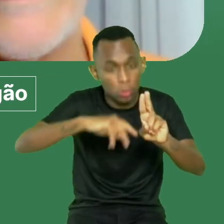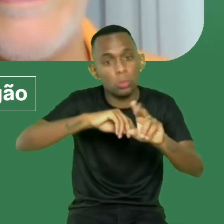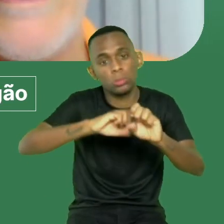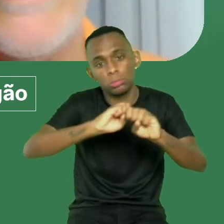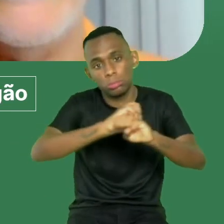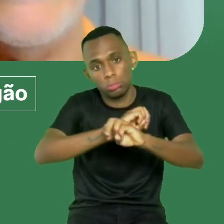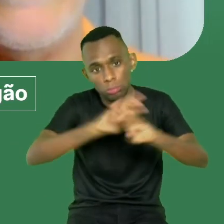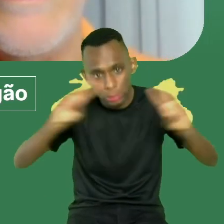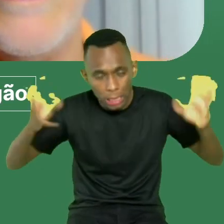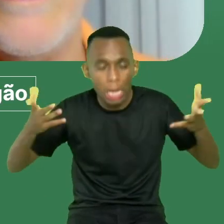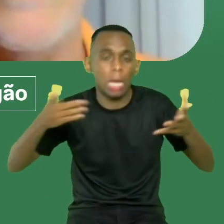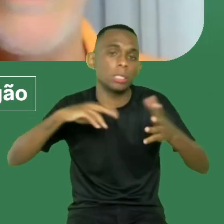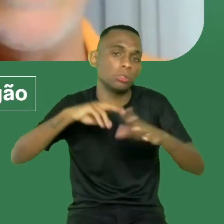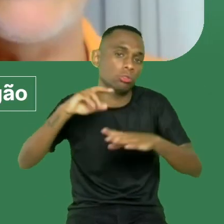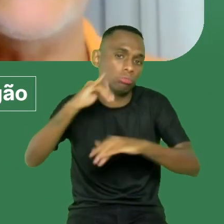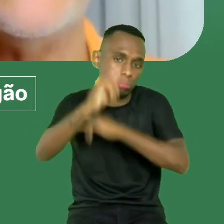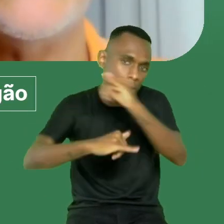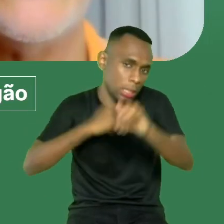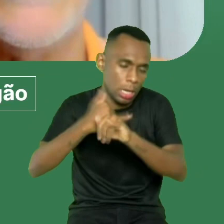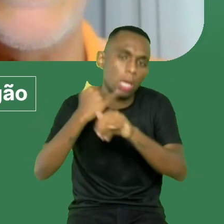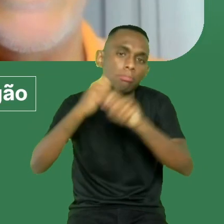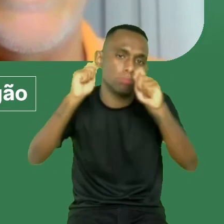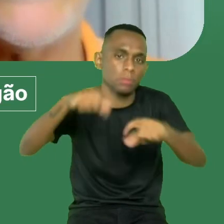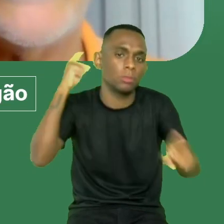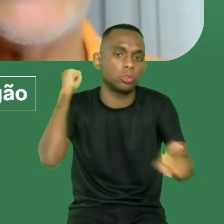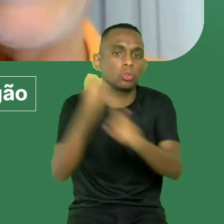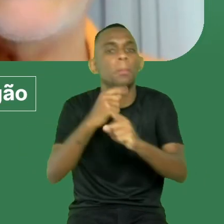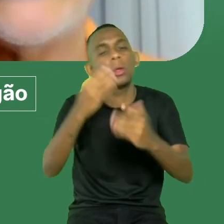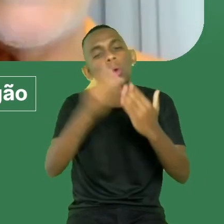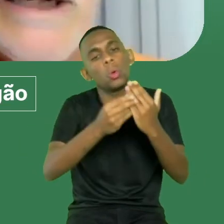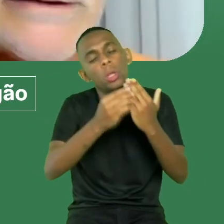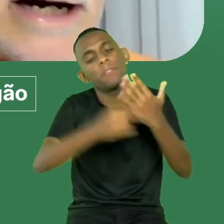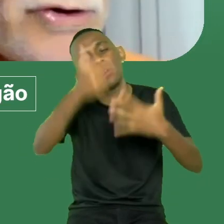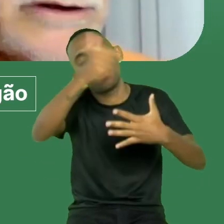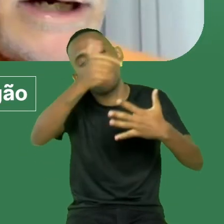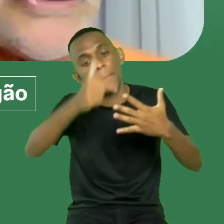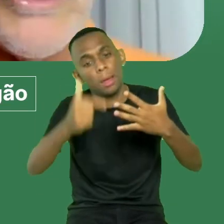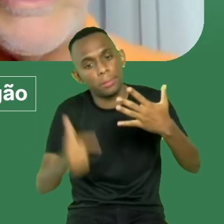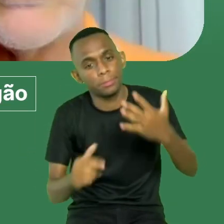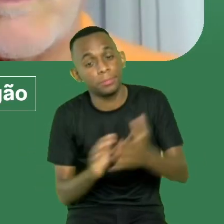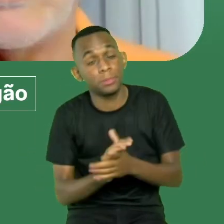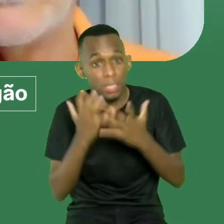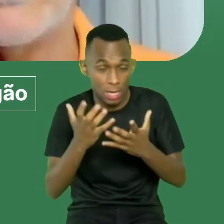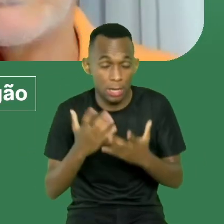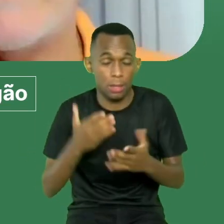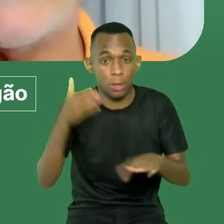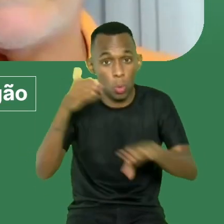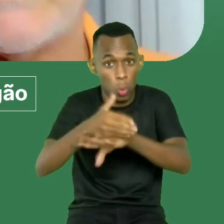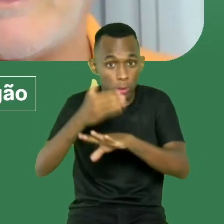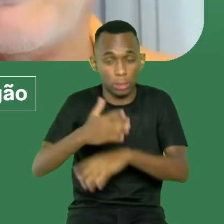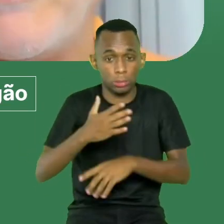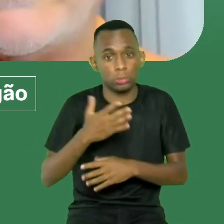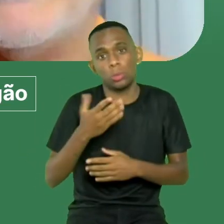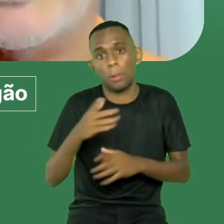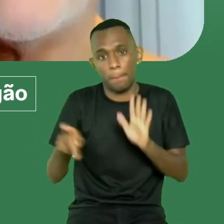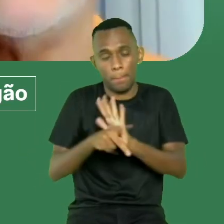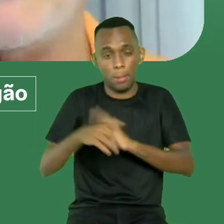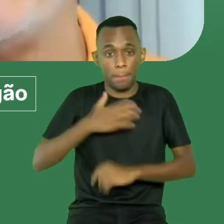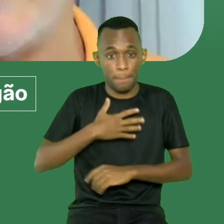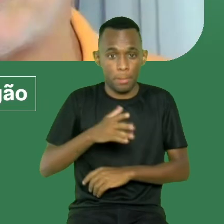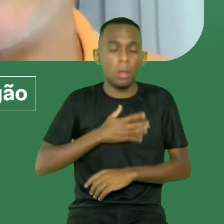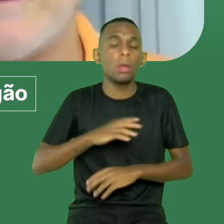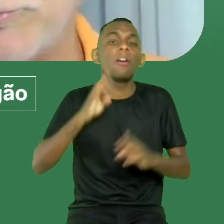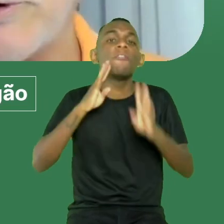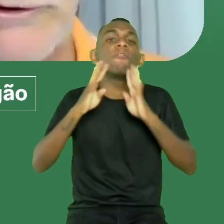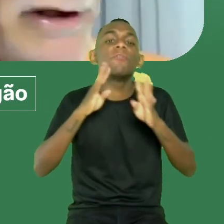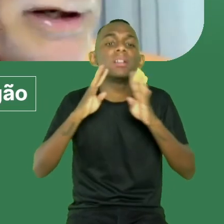encontra a sua obra, já É, pesquisei também, vi Se bastante, quiser, se então. quiser entrar em contato direto com o autor, pesquisa lá no Facebook. Eu nem